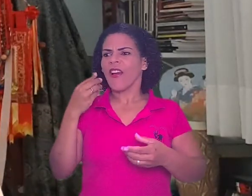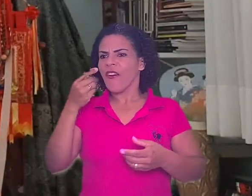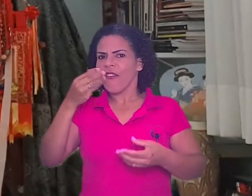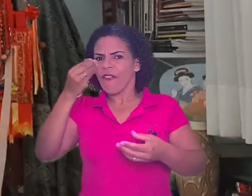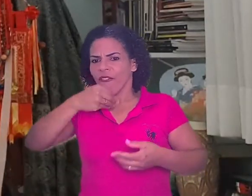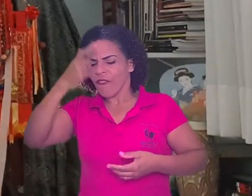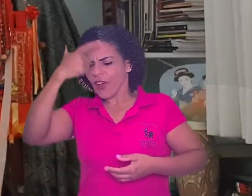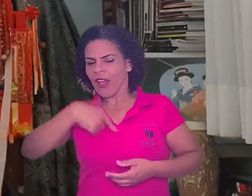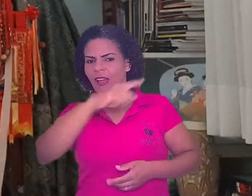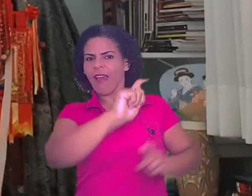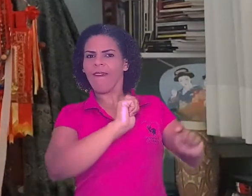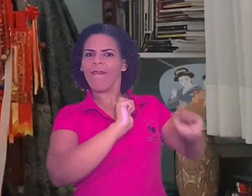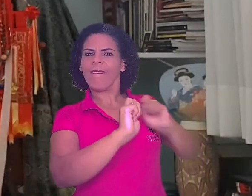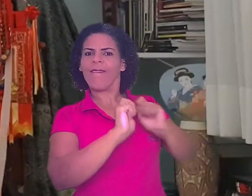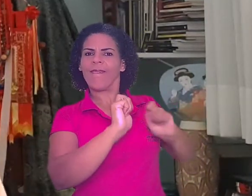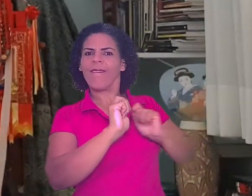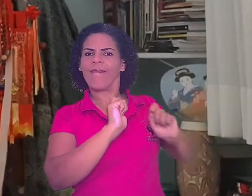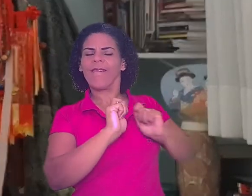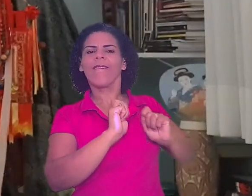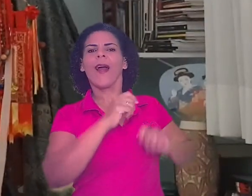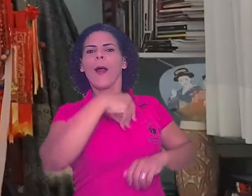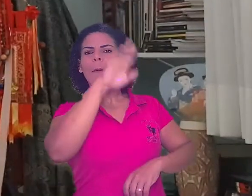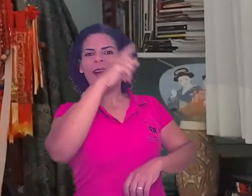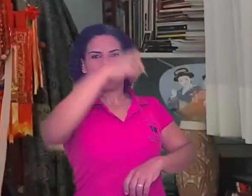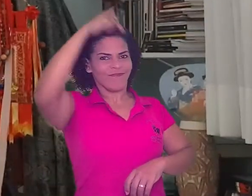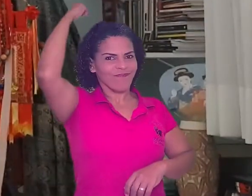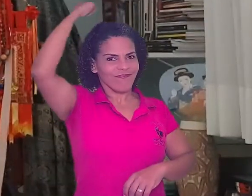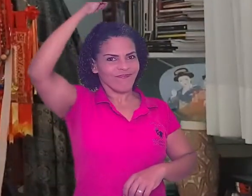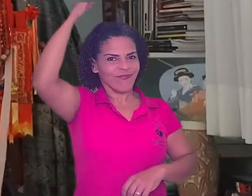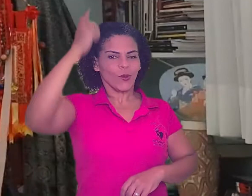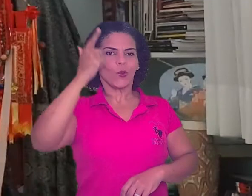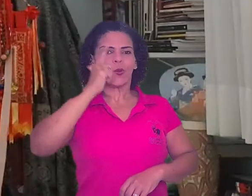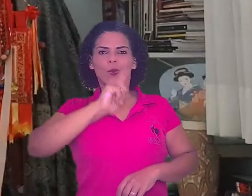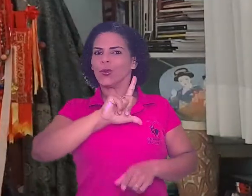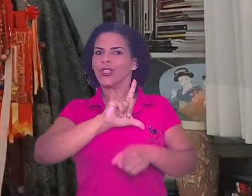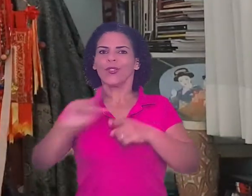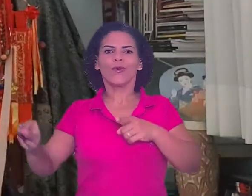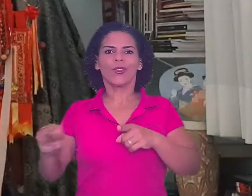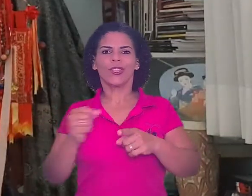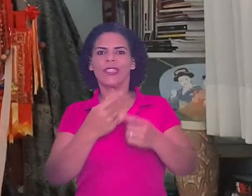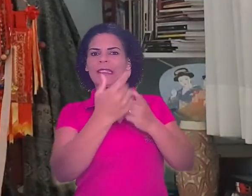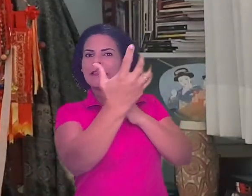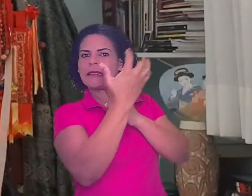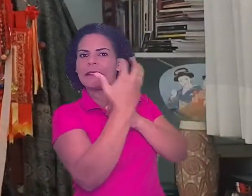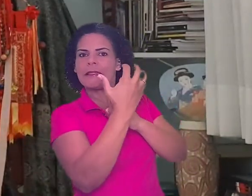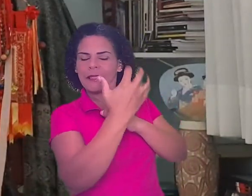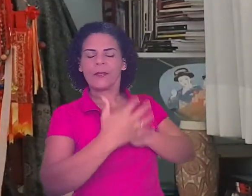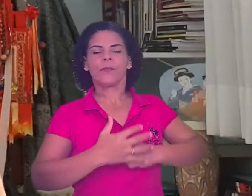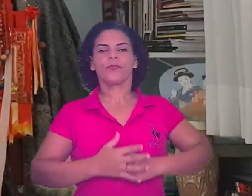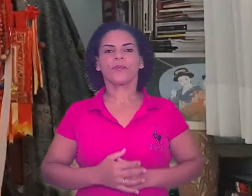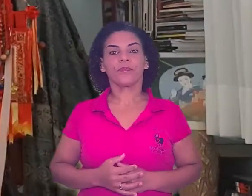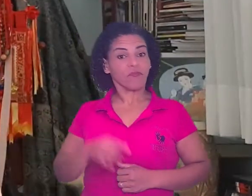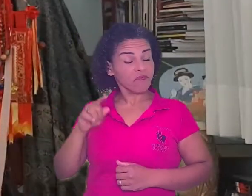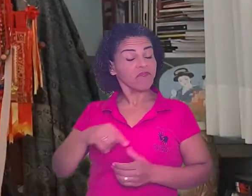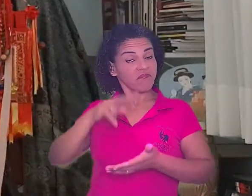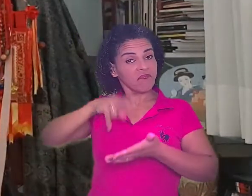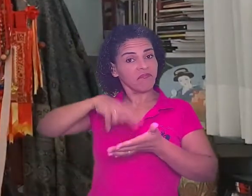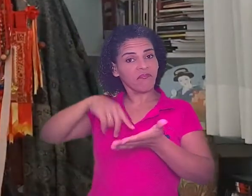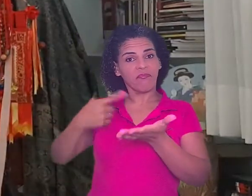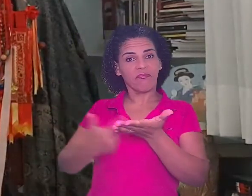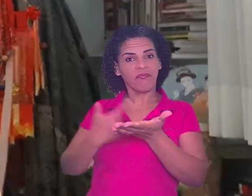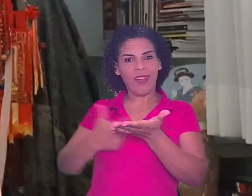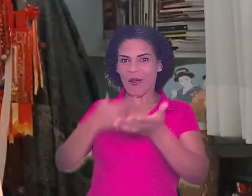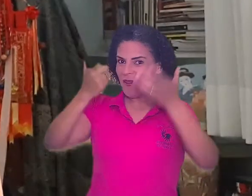mais nas mãos desse psiquiatra que ele não consegue escapar dele, né, dessa influência dele, né? Então é